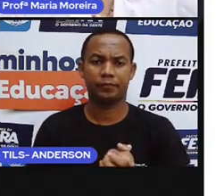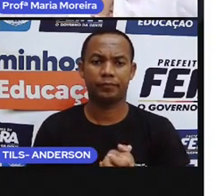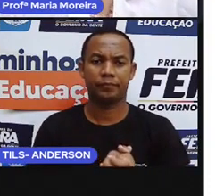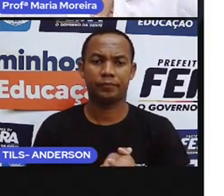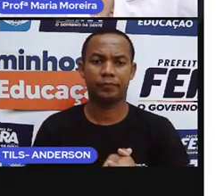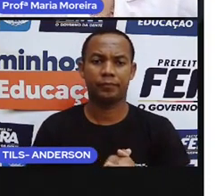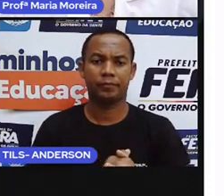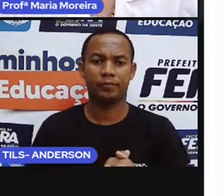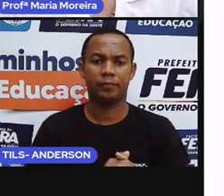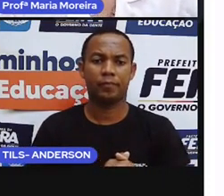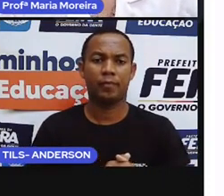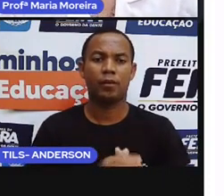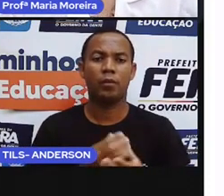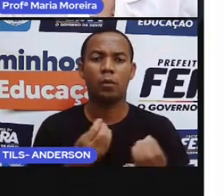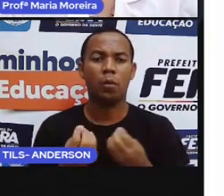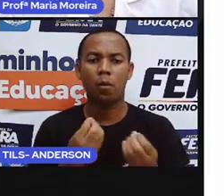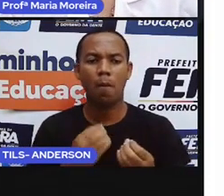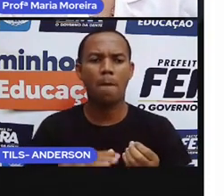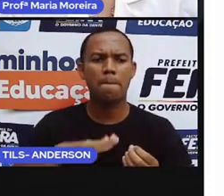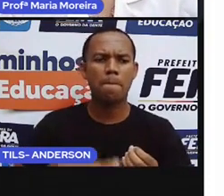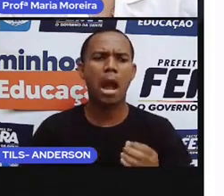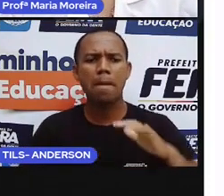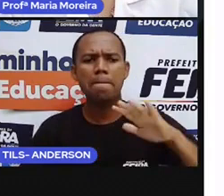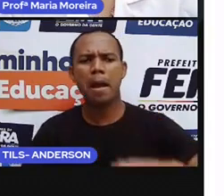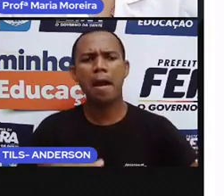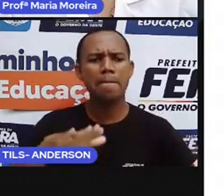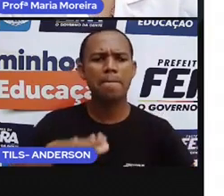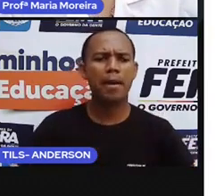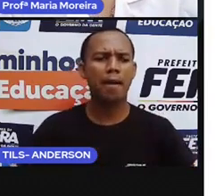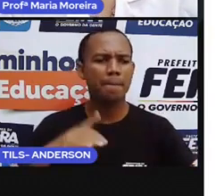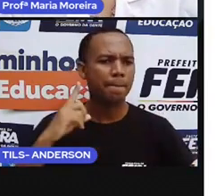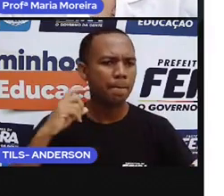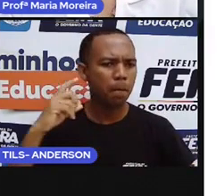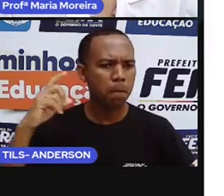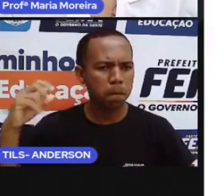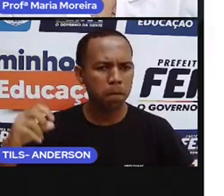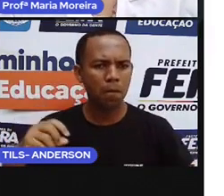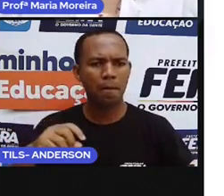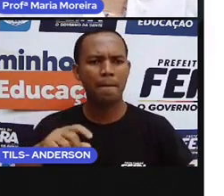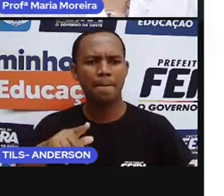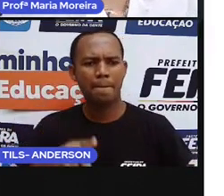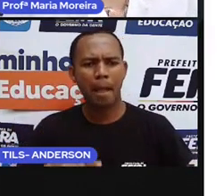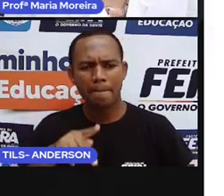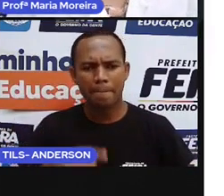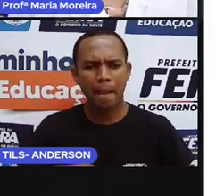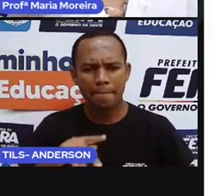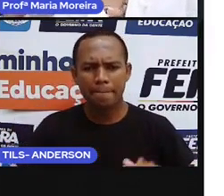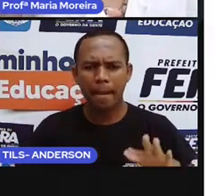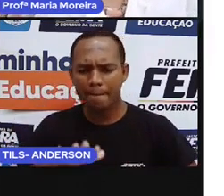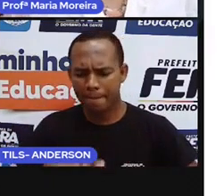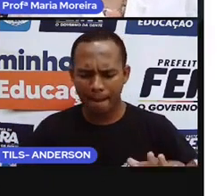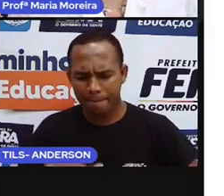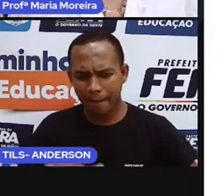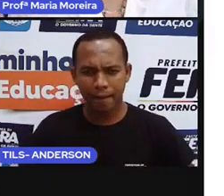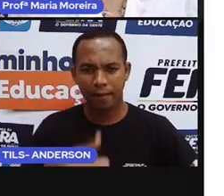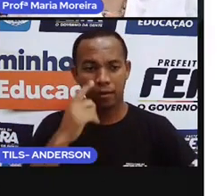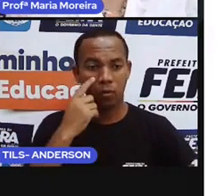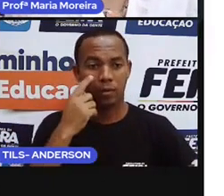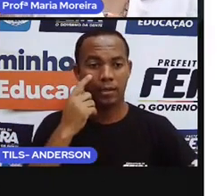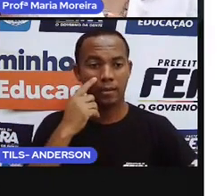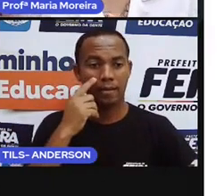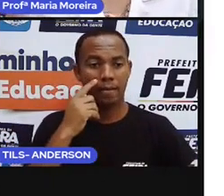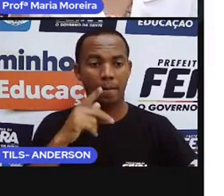Bom, o bater de pés, que resulta na vibração do solo, né? Porque assim, lembra que é para falar dos instrumentos